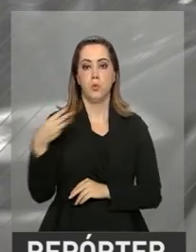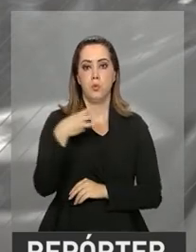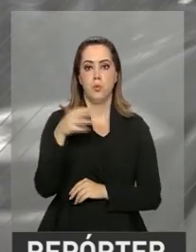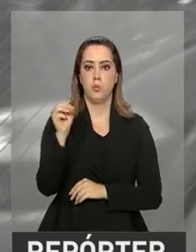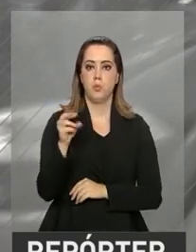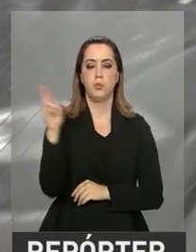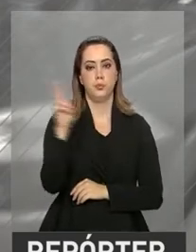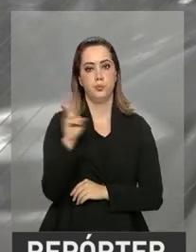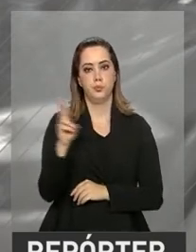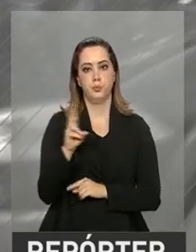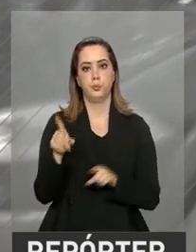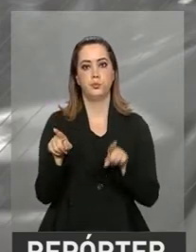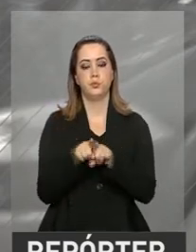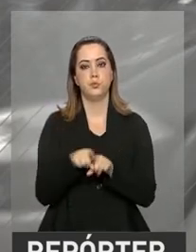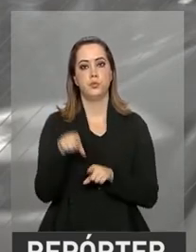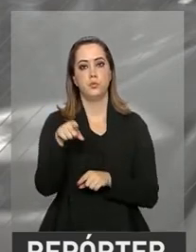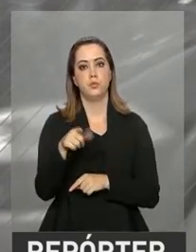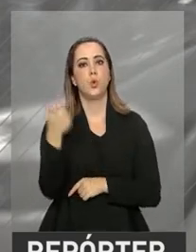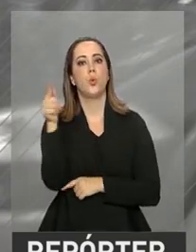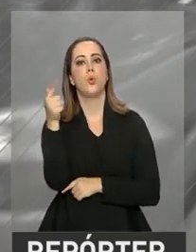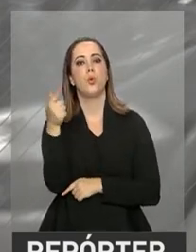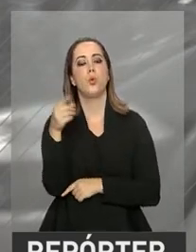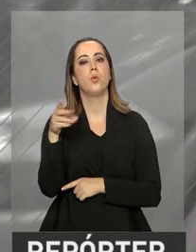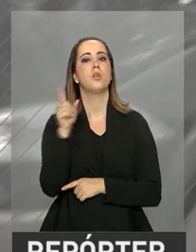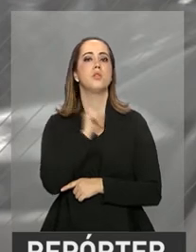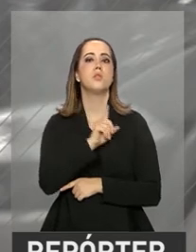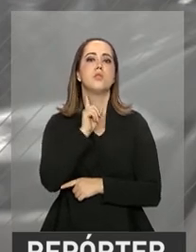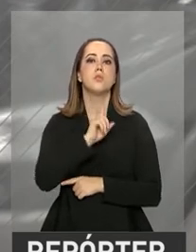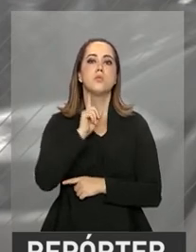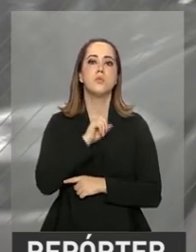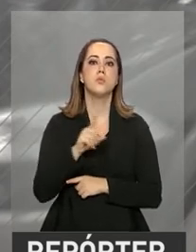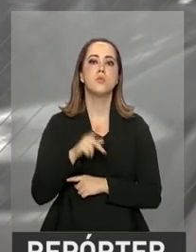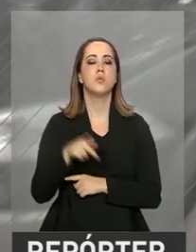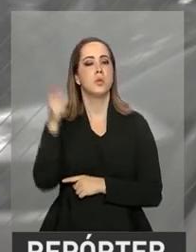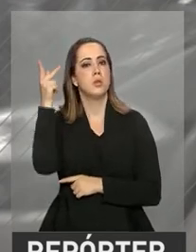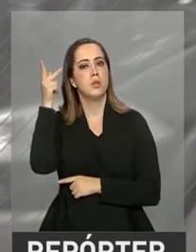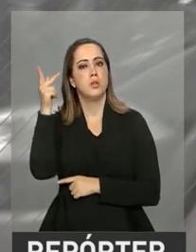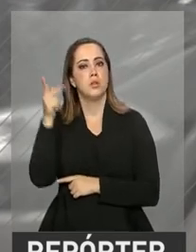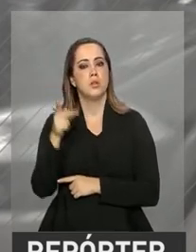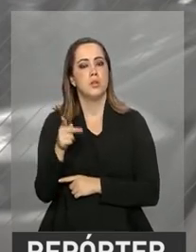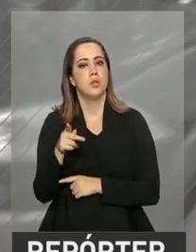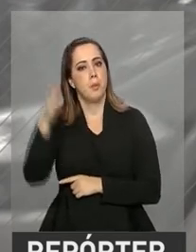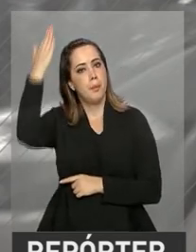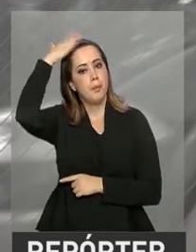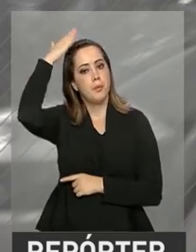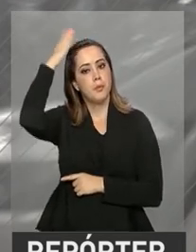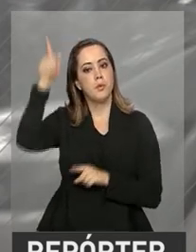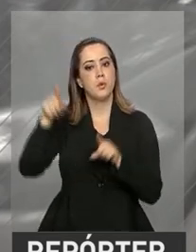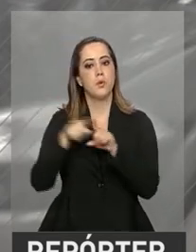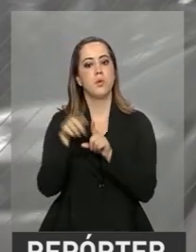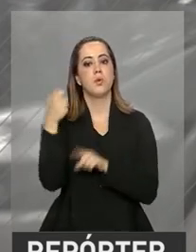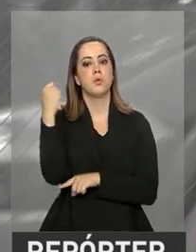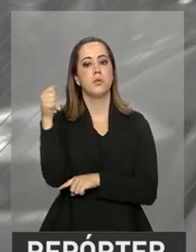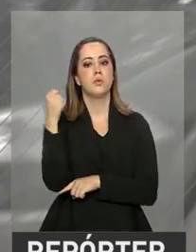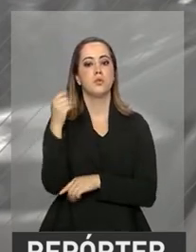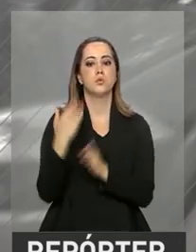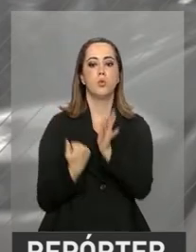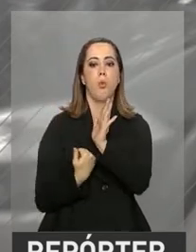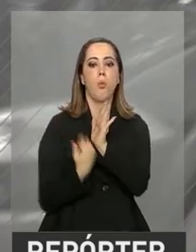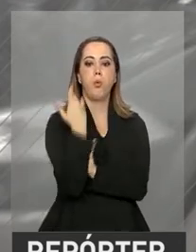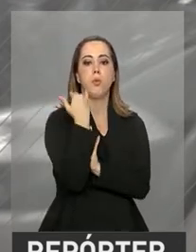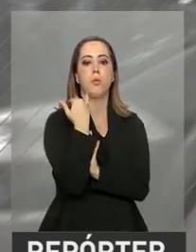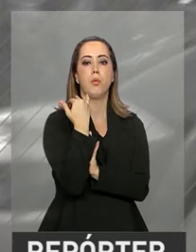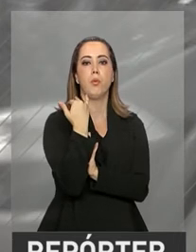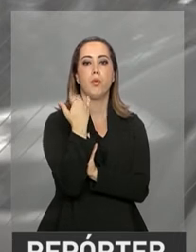e dezesseis centavos goiás minas gerais paraná e rio de janeiro e santa catarina foram os estados com mais